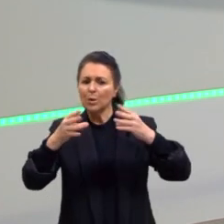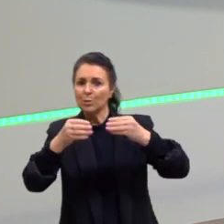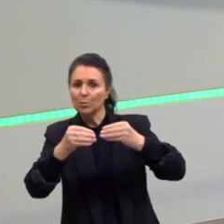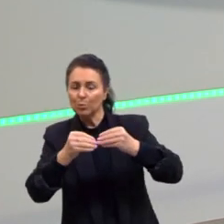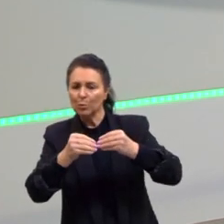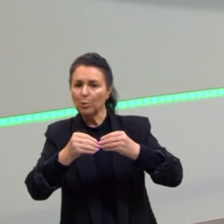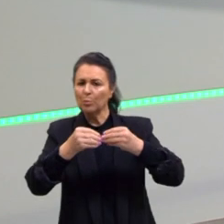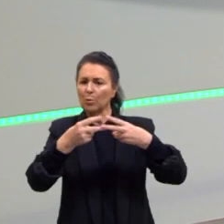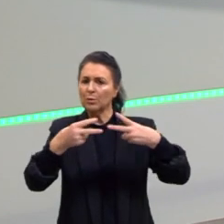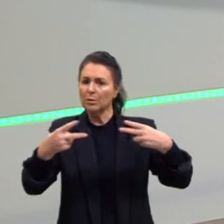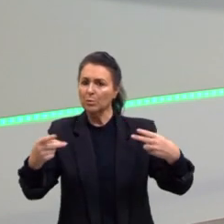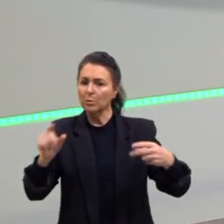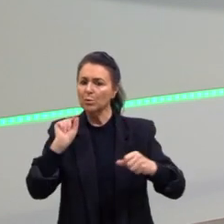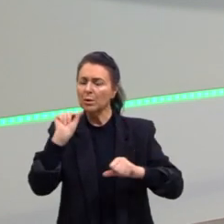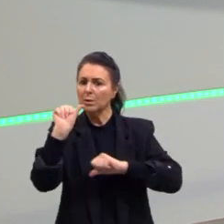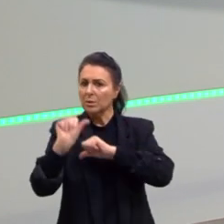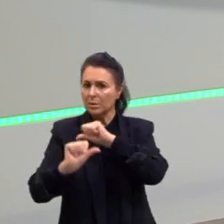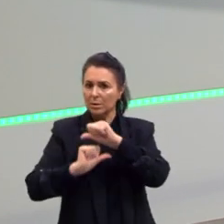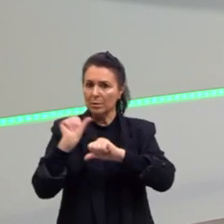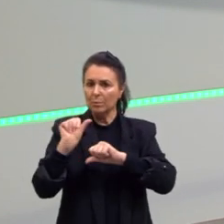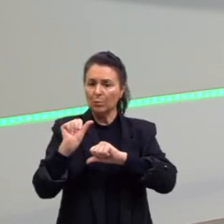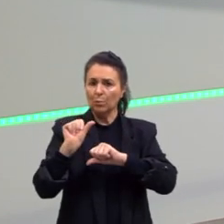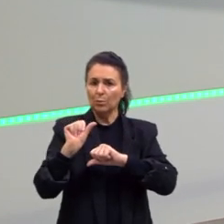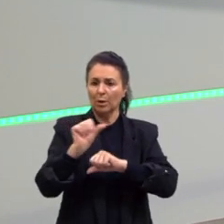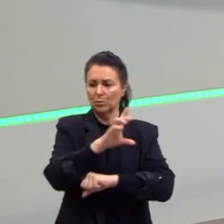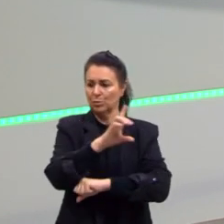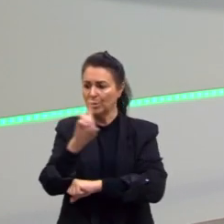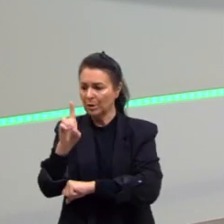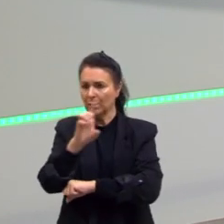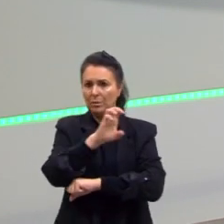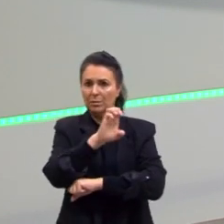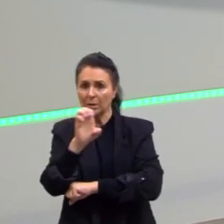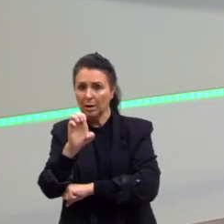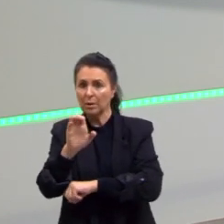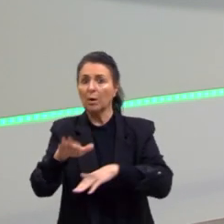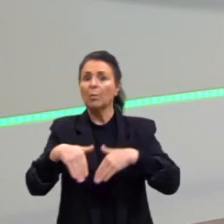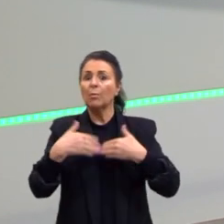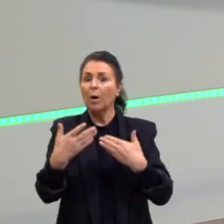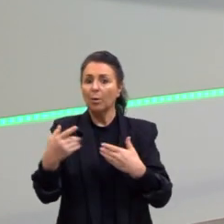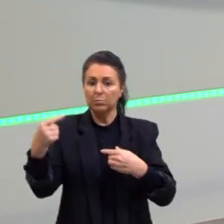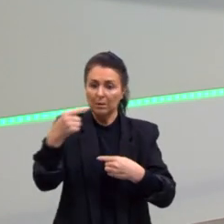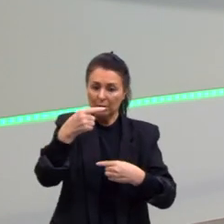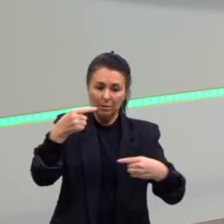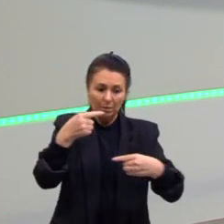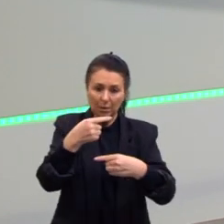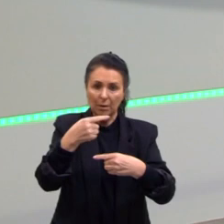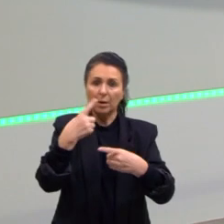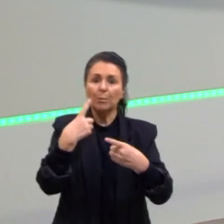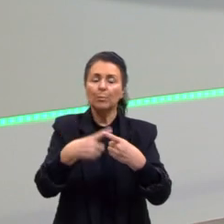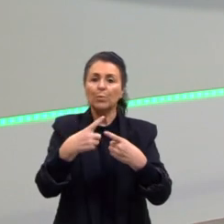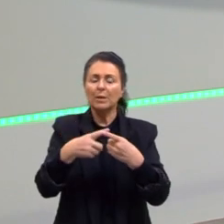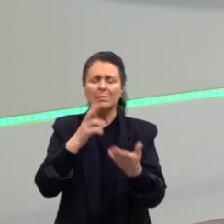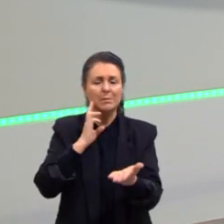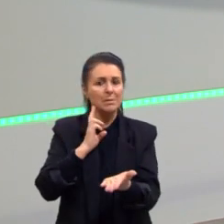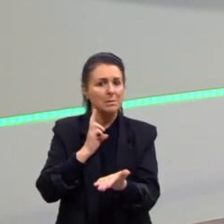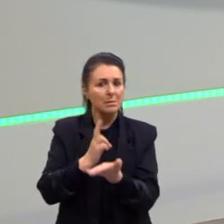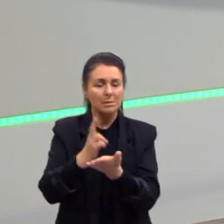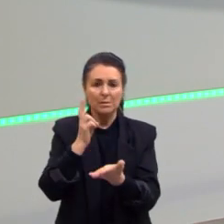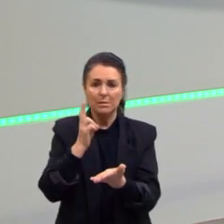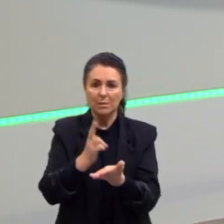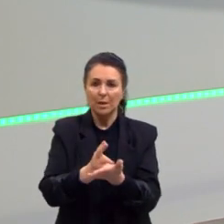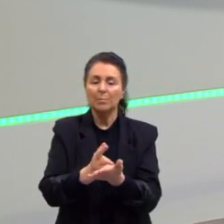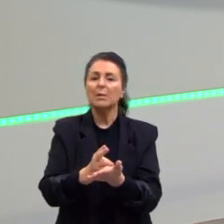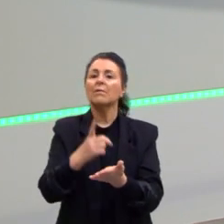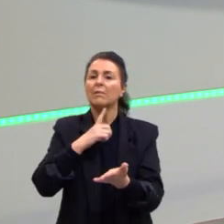esses fatores e o que que eles alteram que lado eles vão alterar o deslocamento porque sempre de alguma forma ele vai